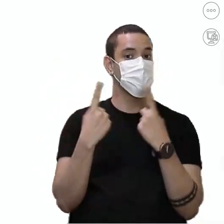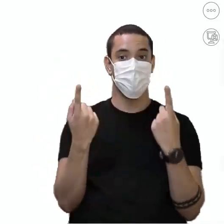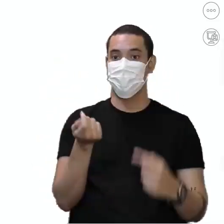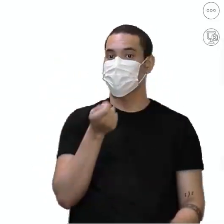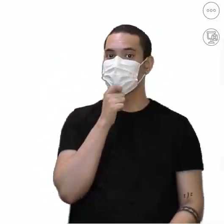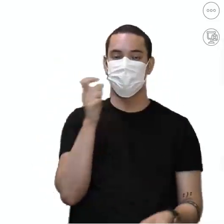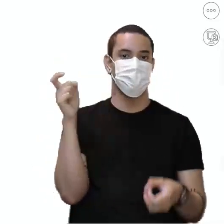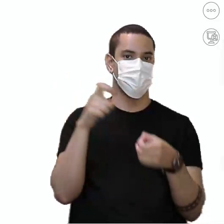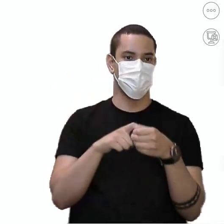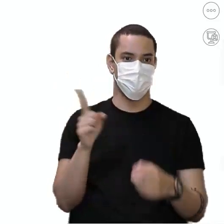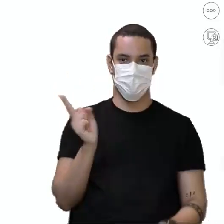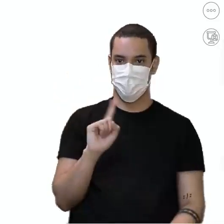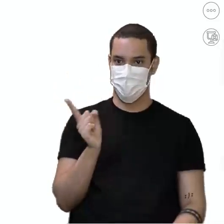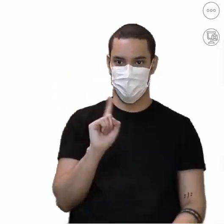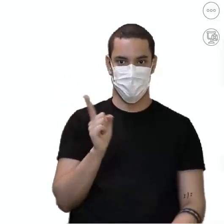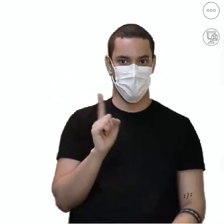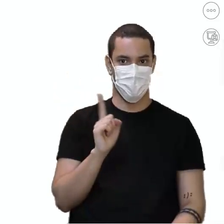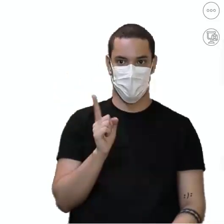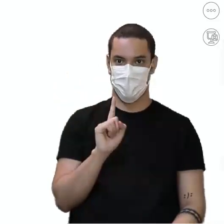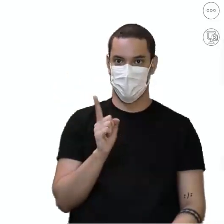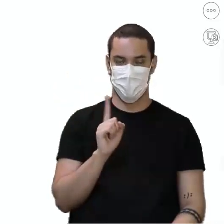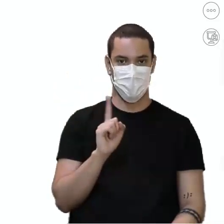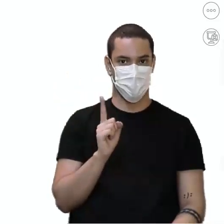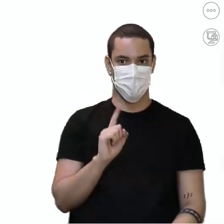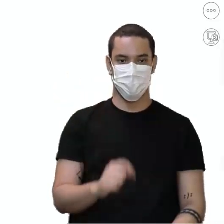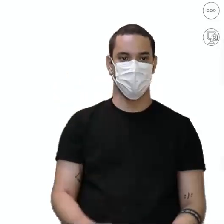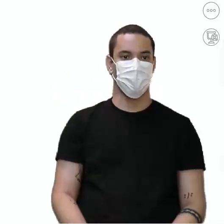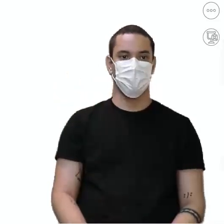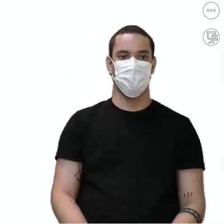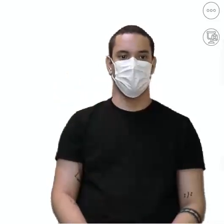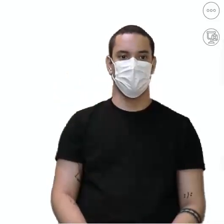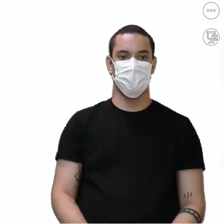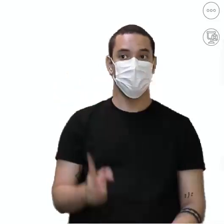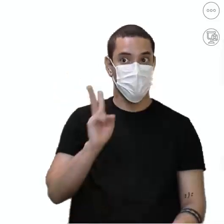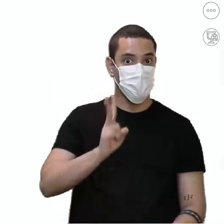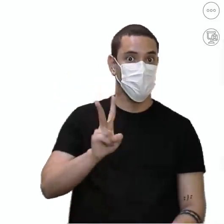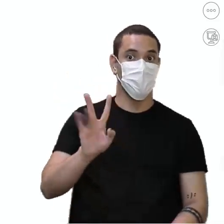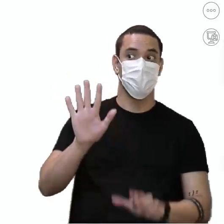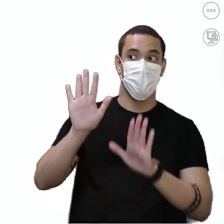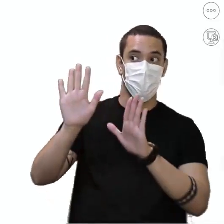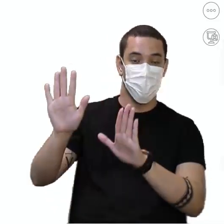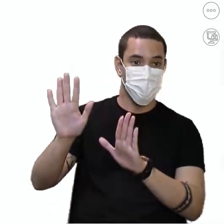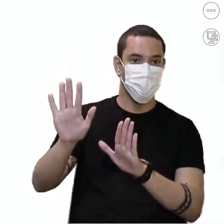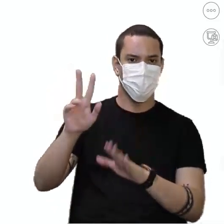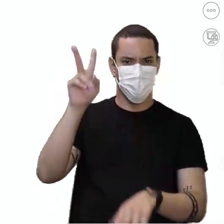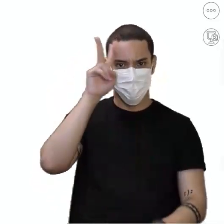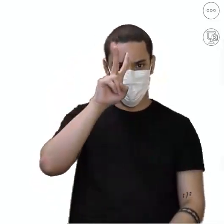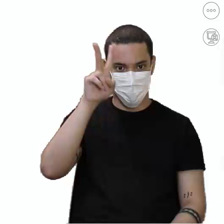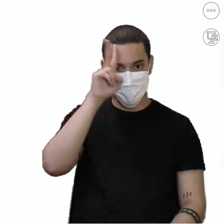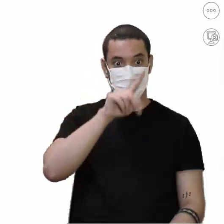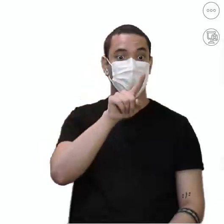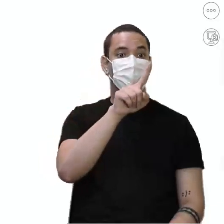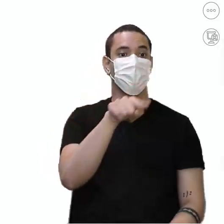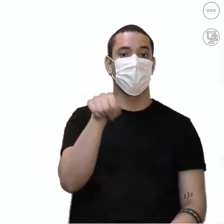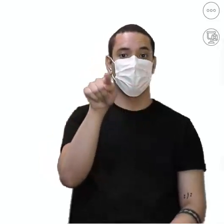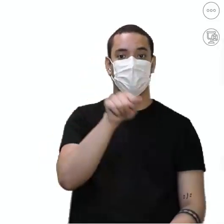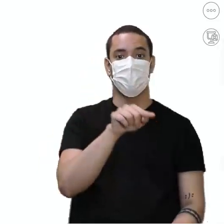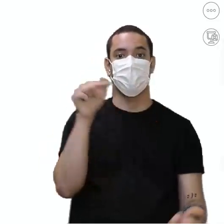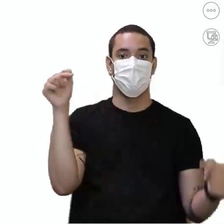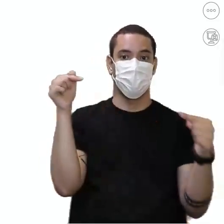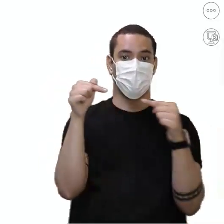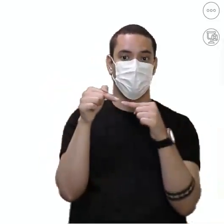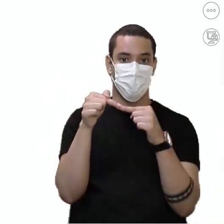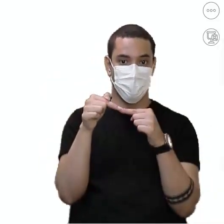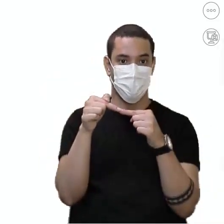aventura e ainda não voltou. Não voltou, tá? Ele continua lá, lembra? Assinale a questão